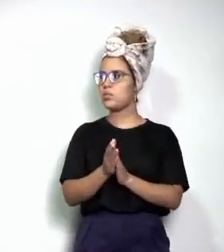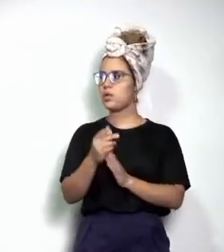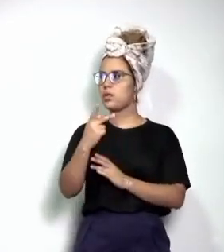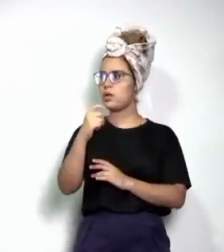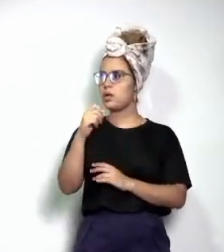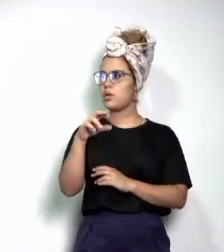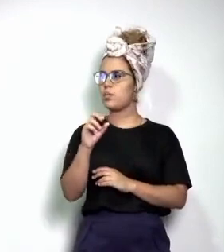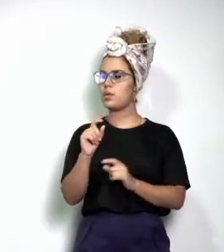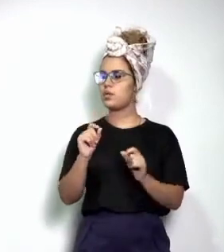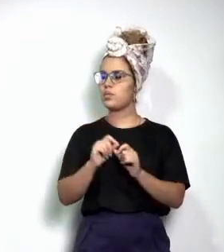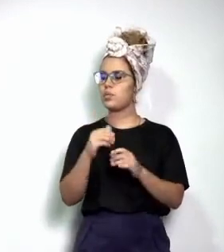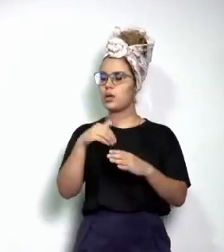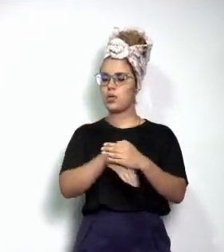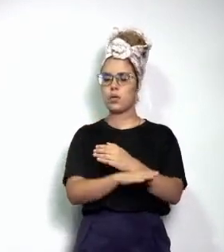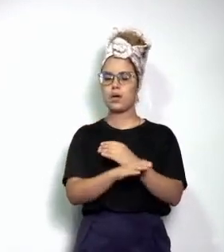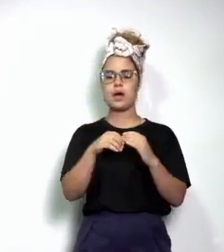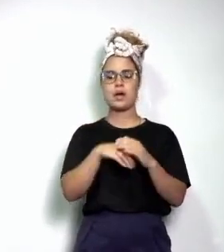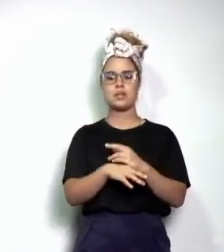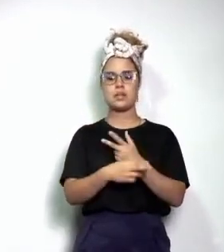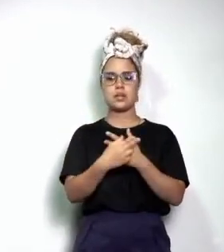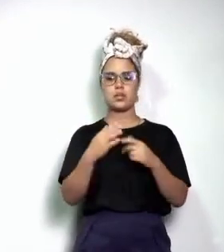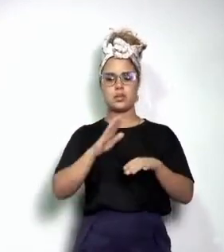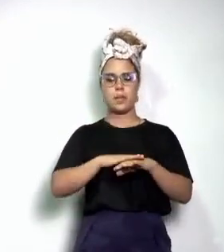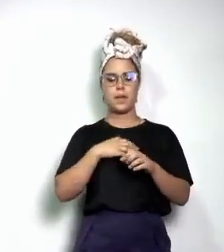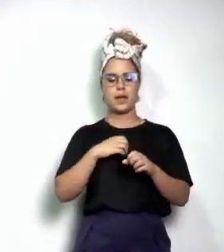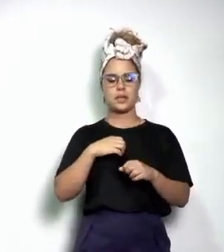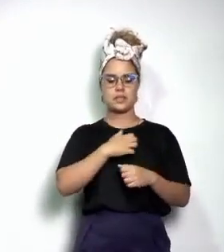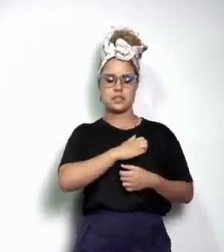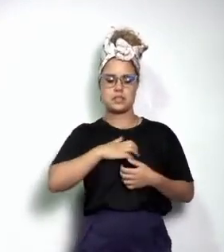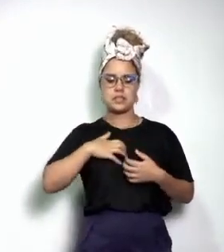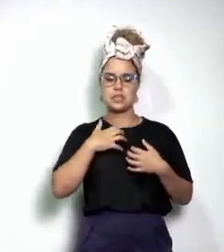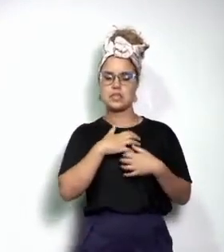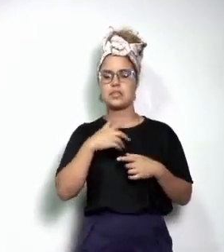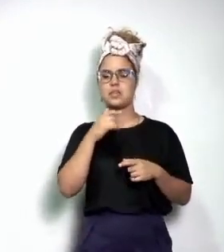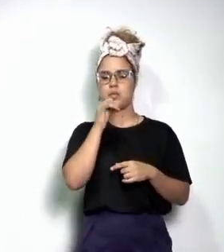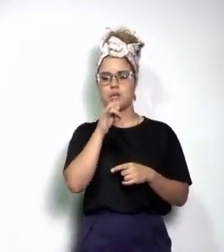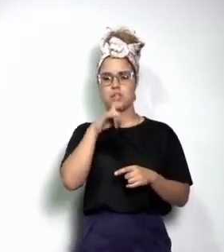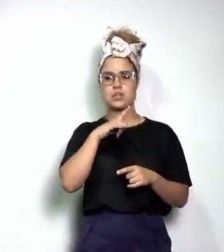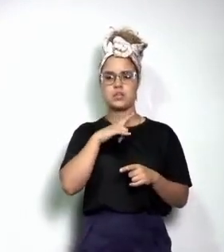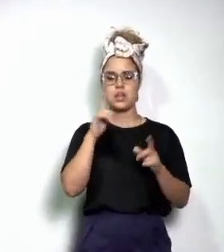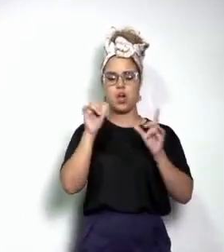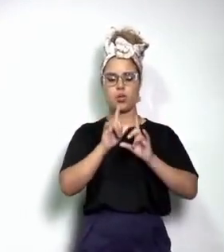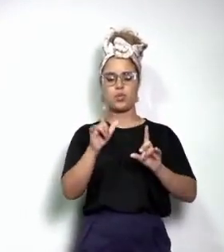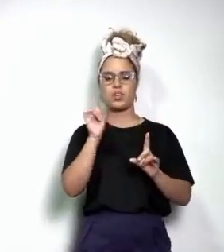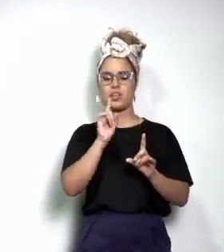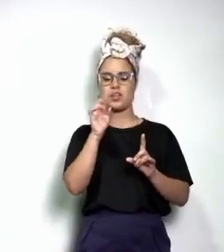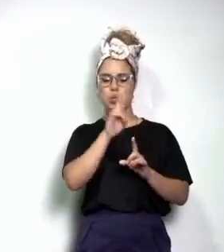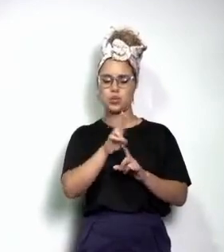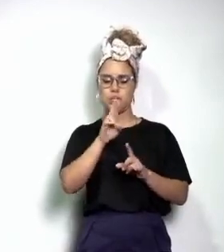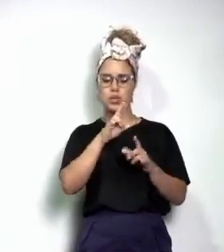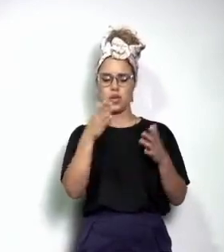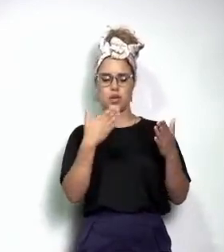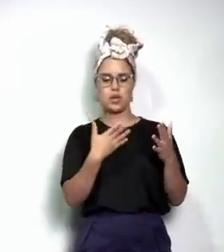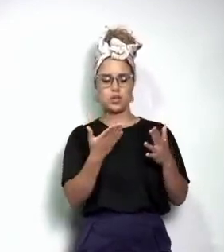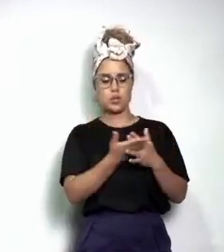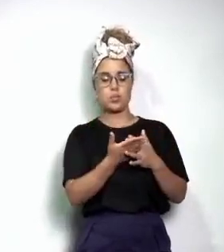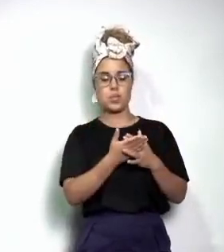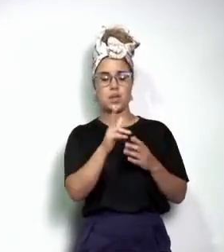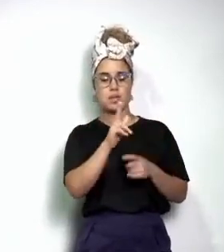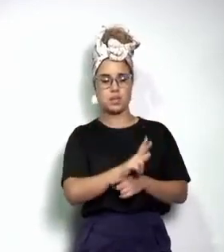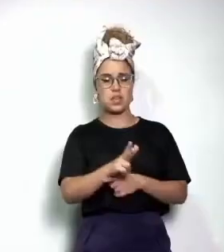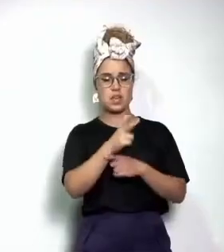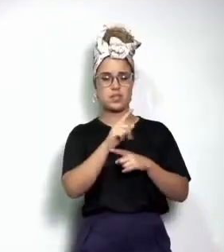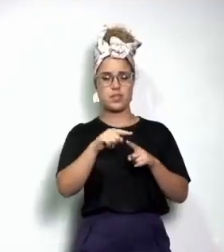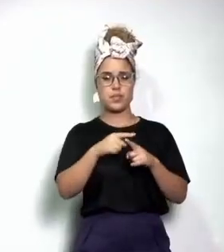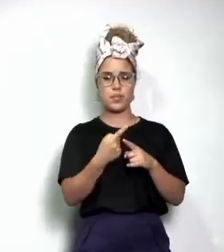ontem para guardar os materiais mais sensíveis. Então, por exemplo, se tem algum monitor que deixou de ser usado no meio do caminho da gravação, mas